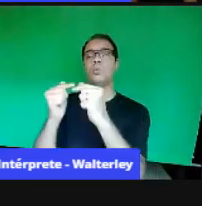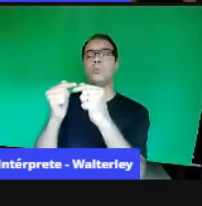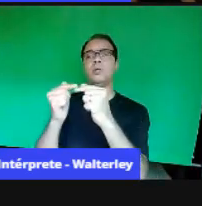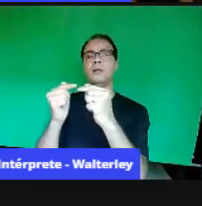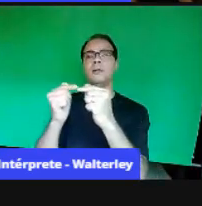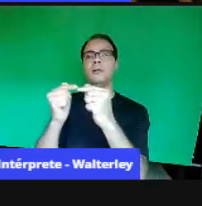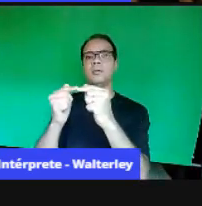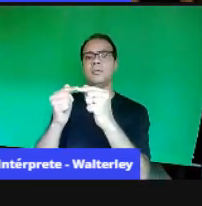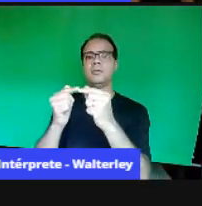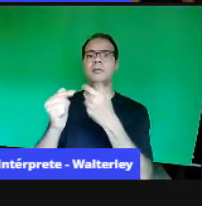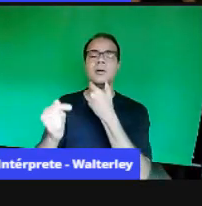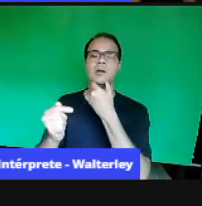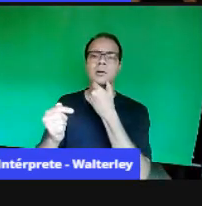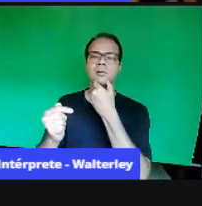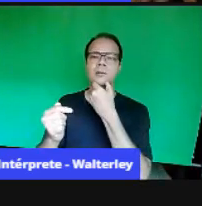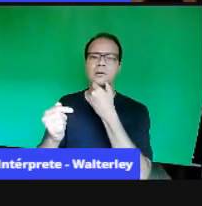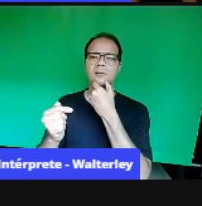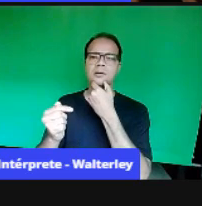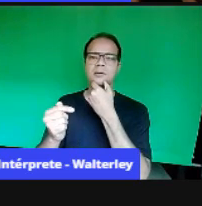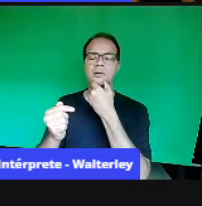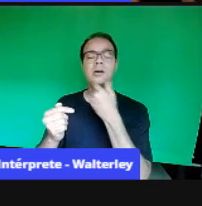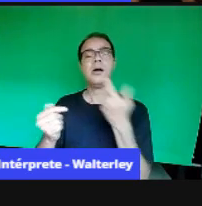a experiência